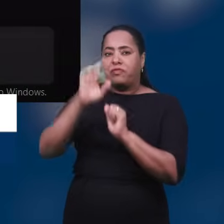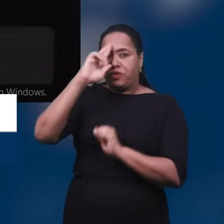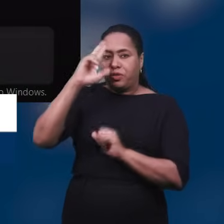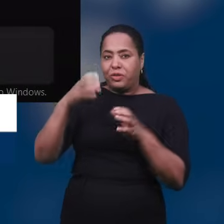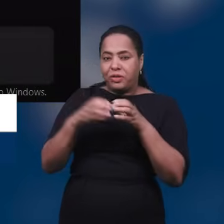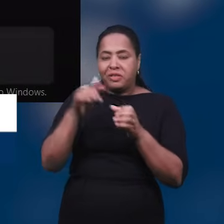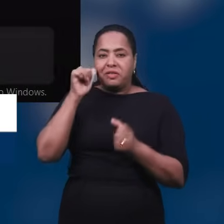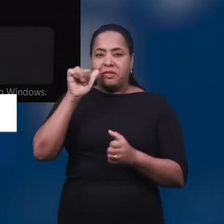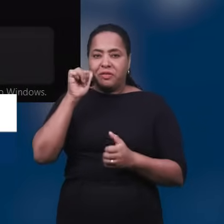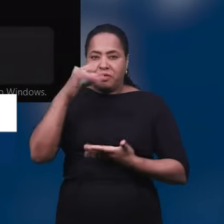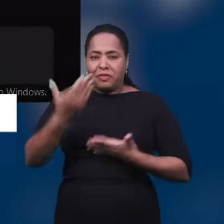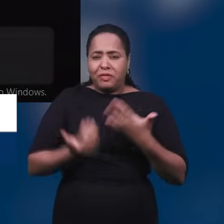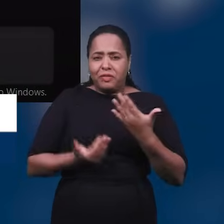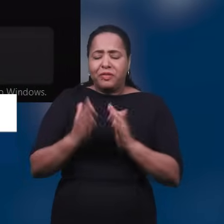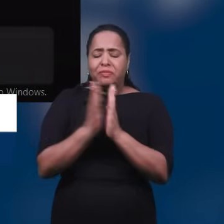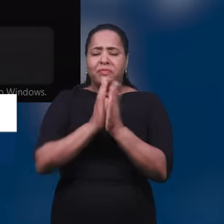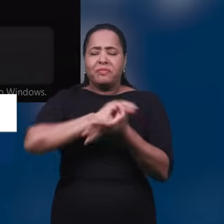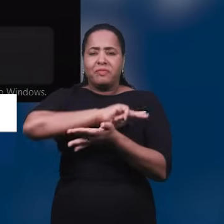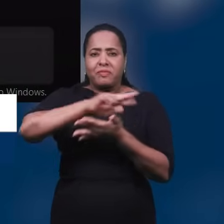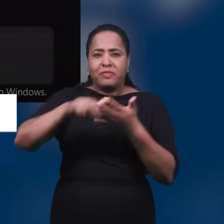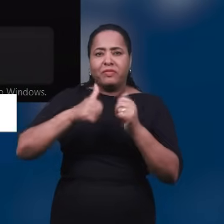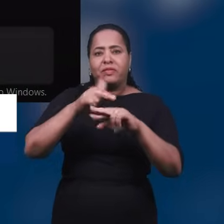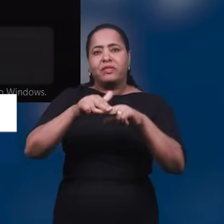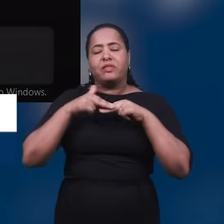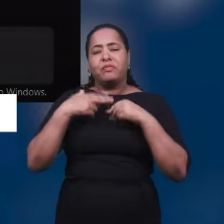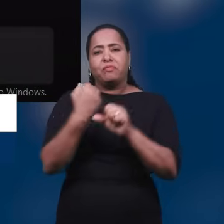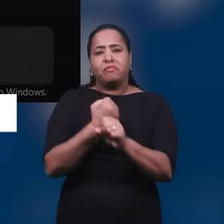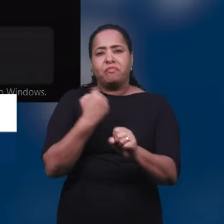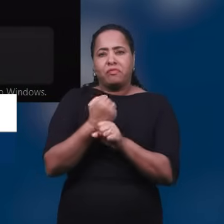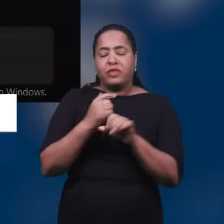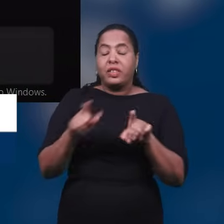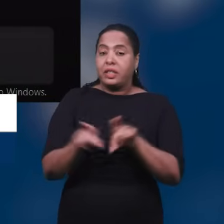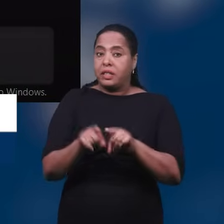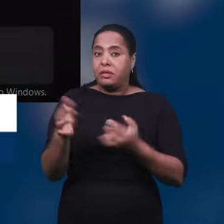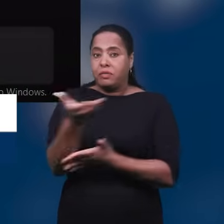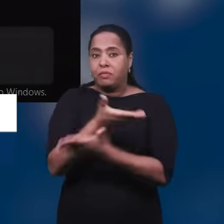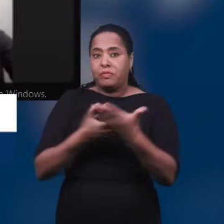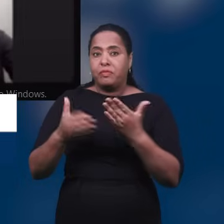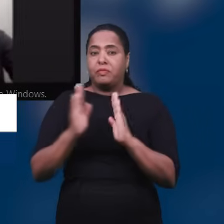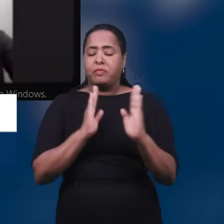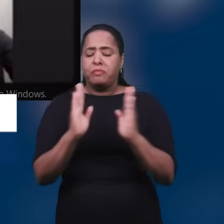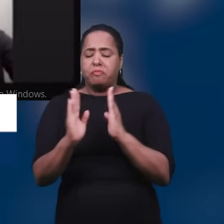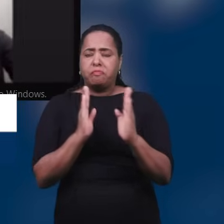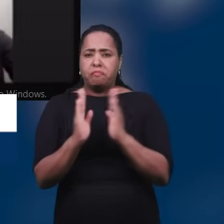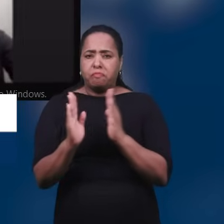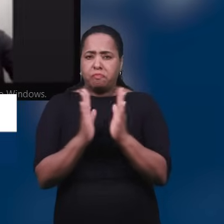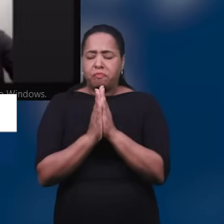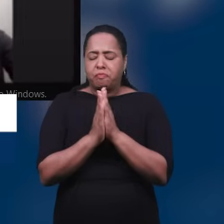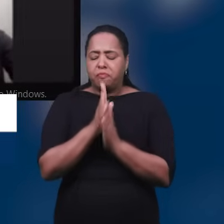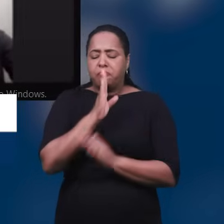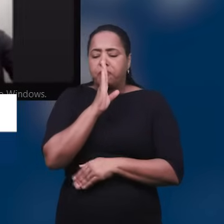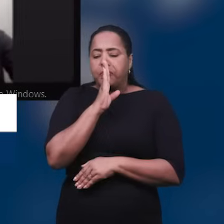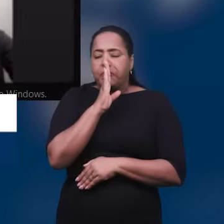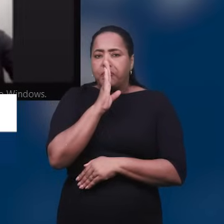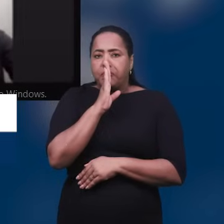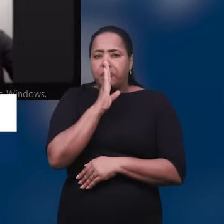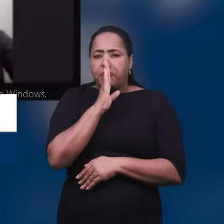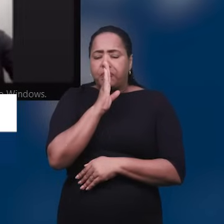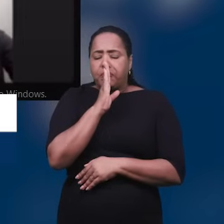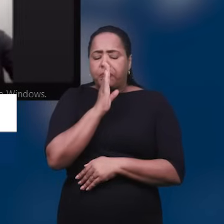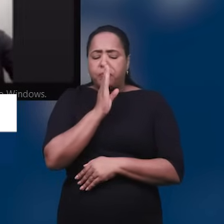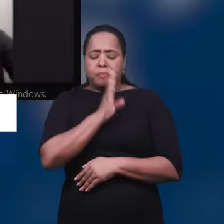nossas irmãs oraram por vários motivos da obra e também participaram de um momento de oração silenciosa para colocarem